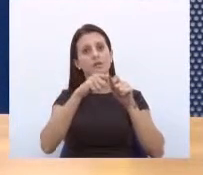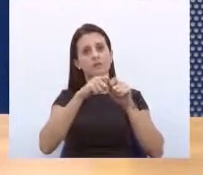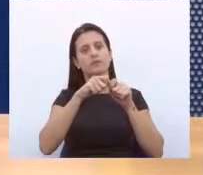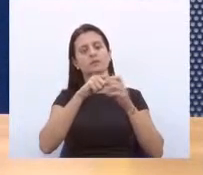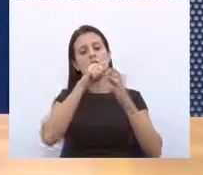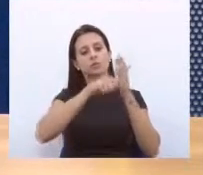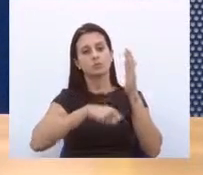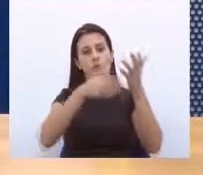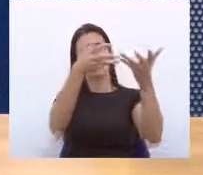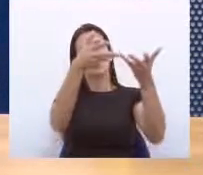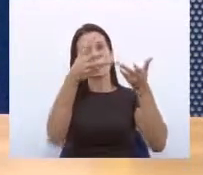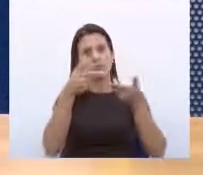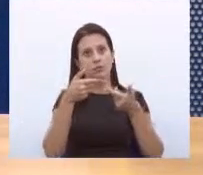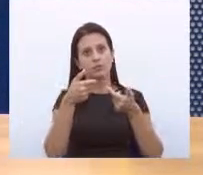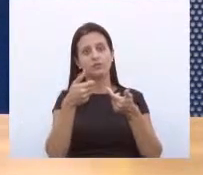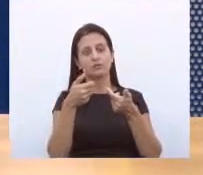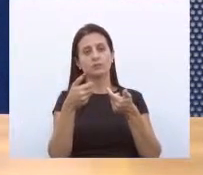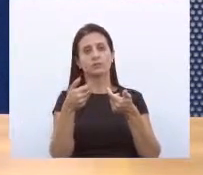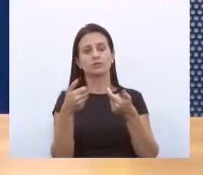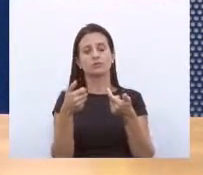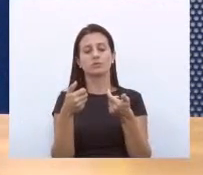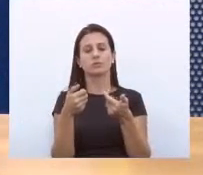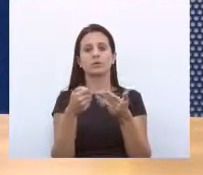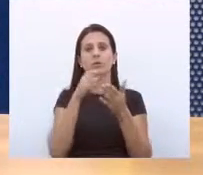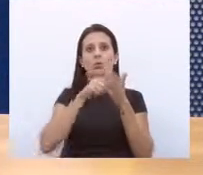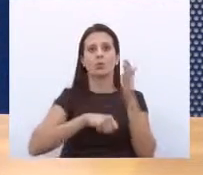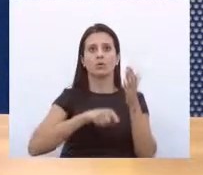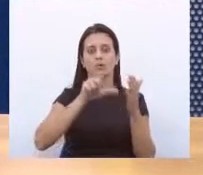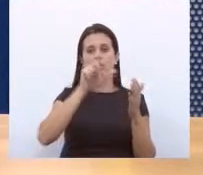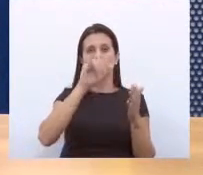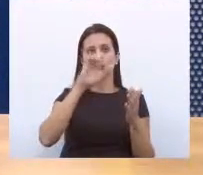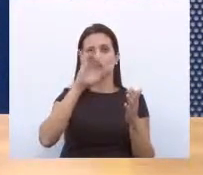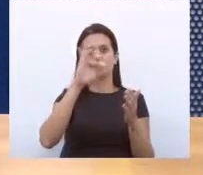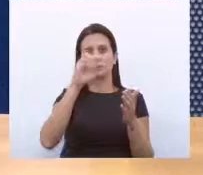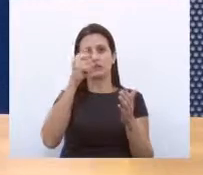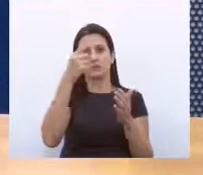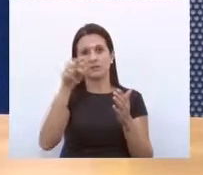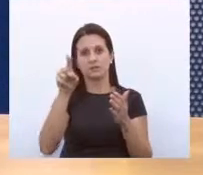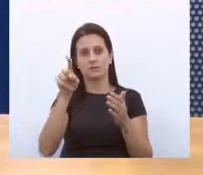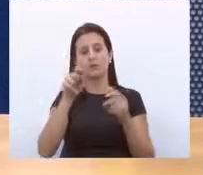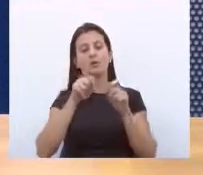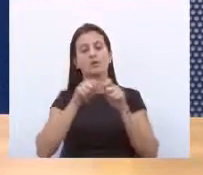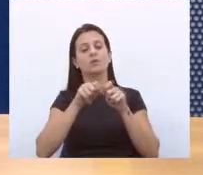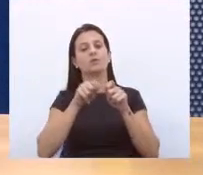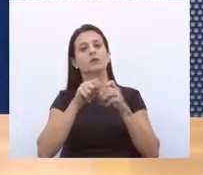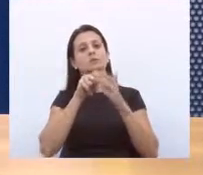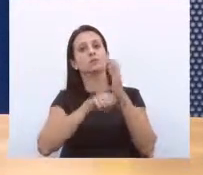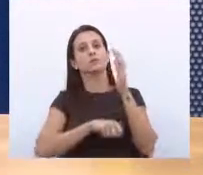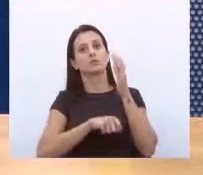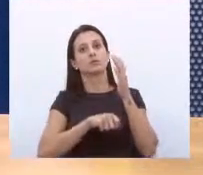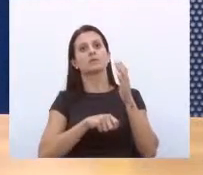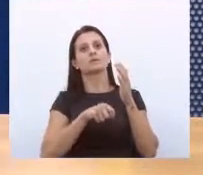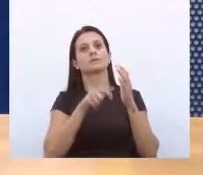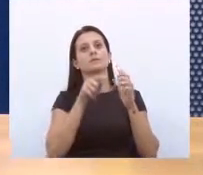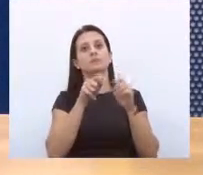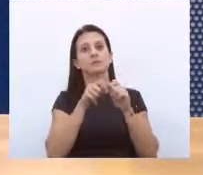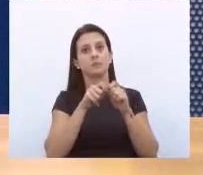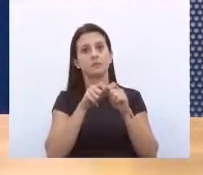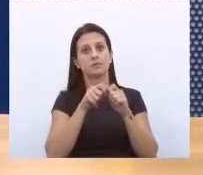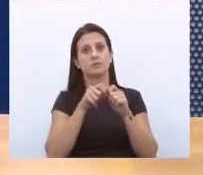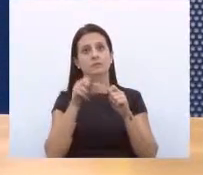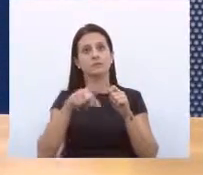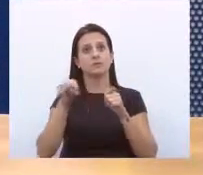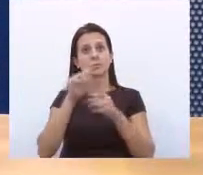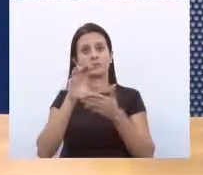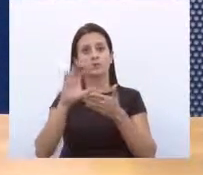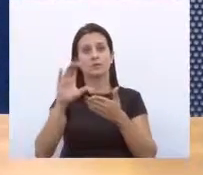fazemos um convite, né, que é um contrato relativamente pequeno, e fazemos uma contratação e fazemos isso. E